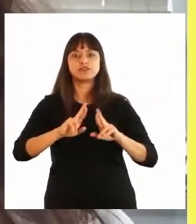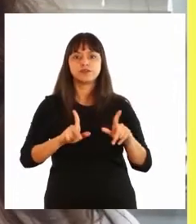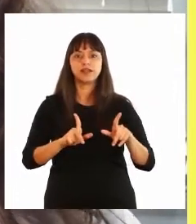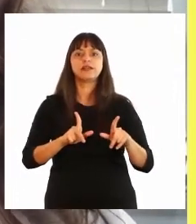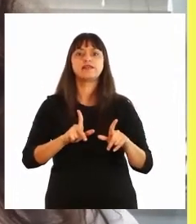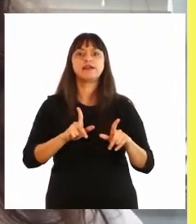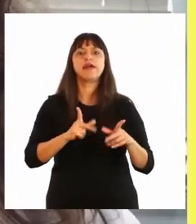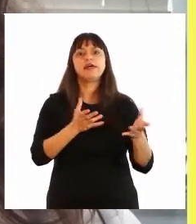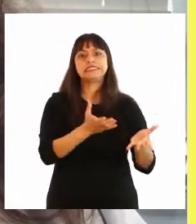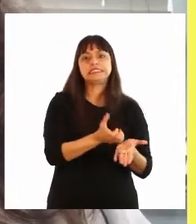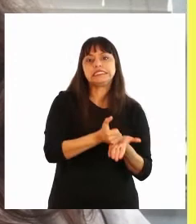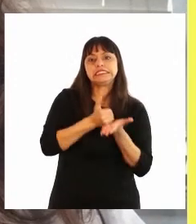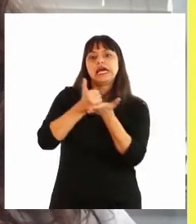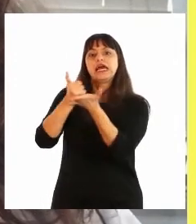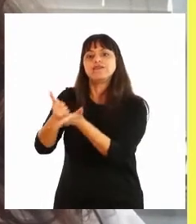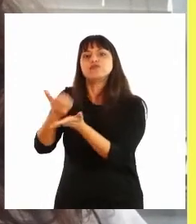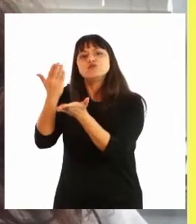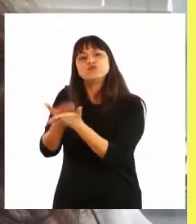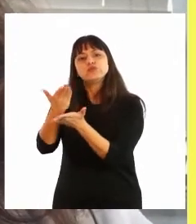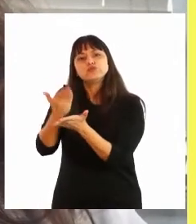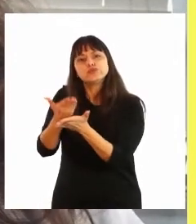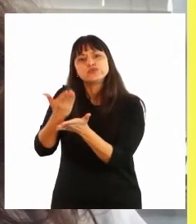Foi estudado bastante. E